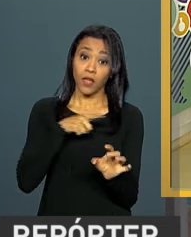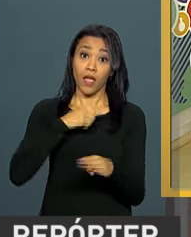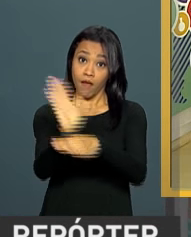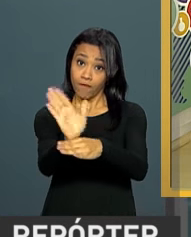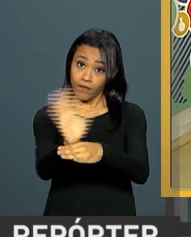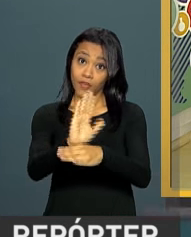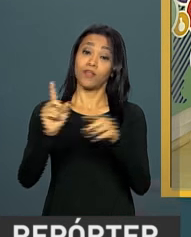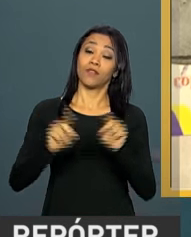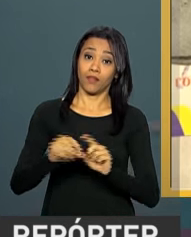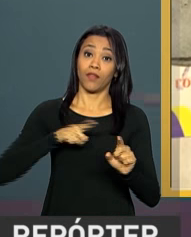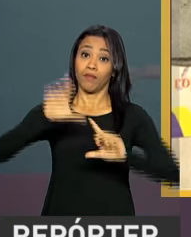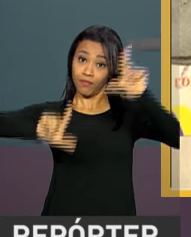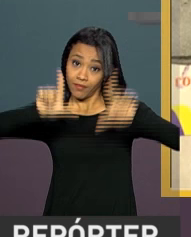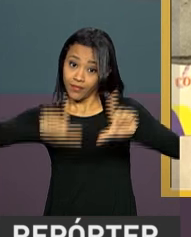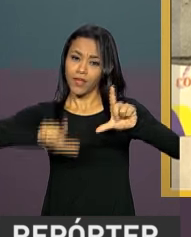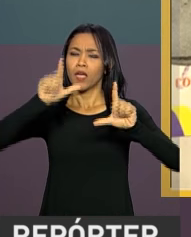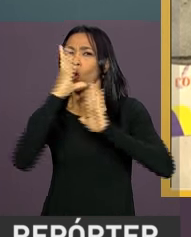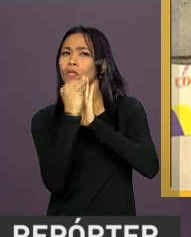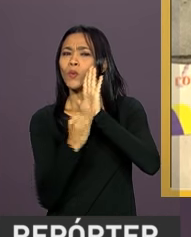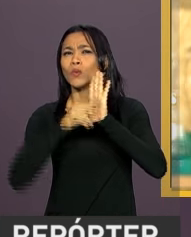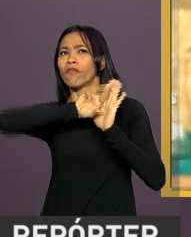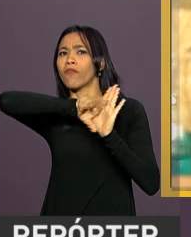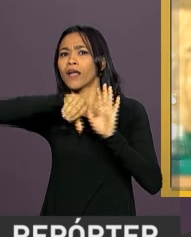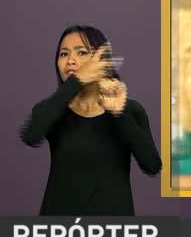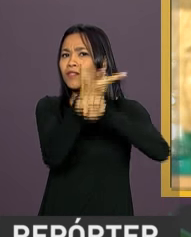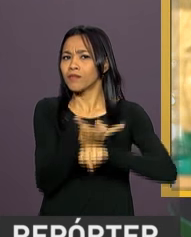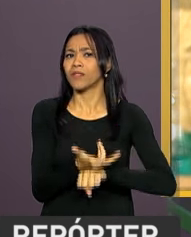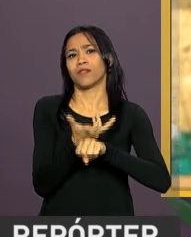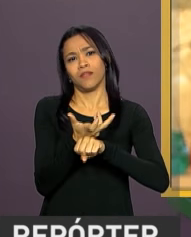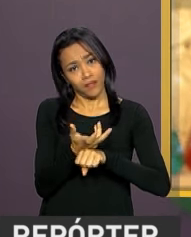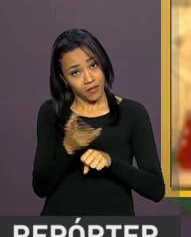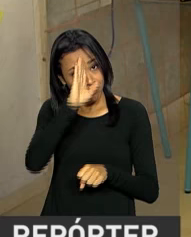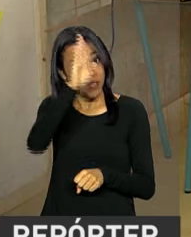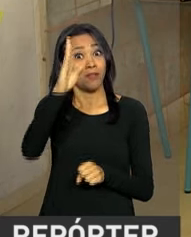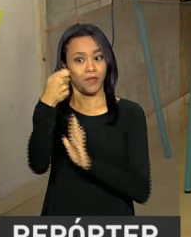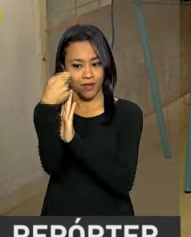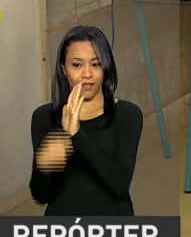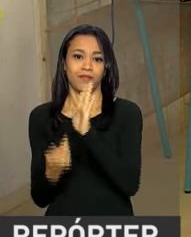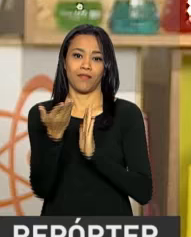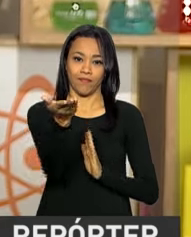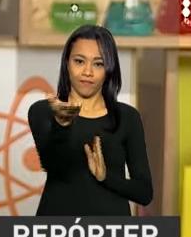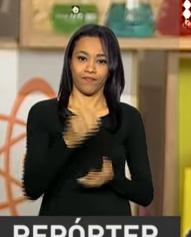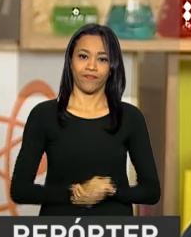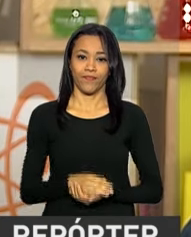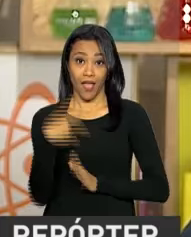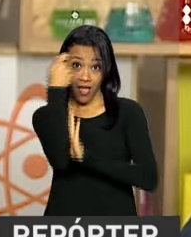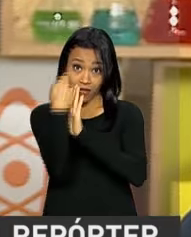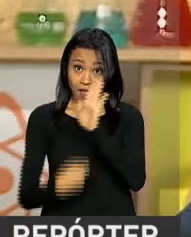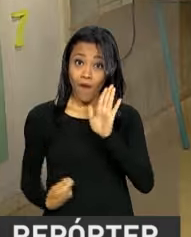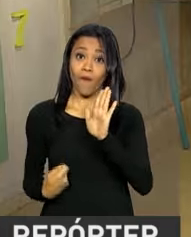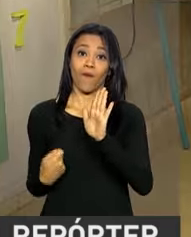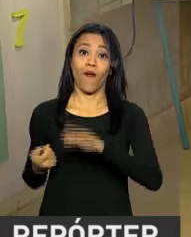de TV com dicas e conteúdos de várias áreas inclusive sobre a redação redação hora de